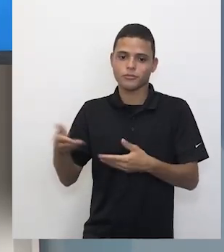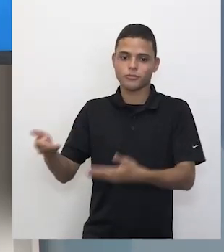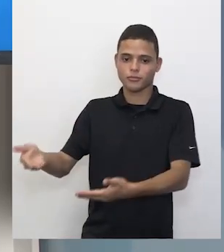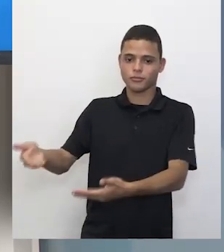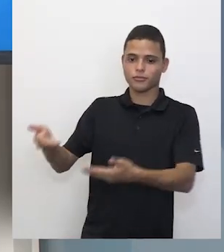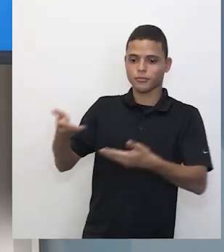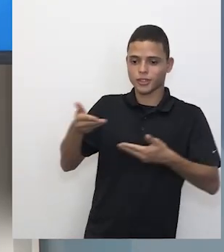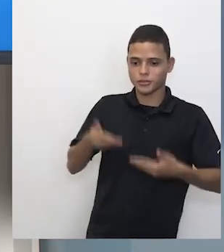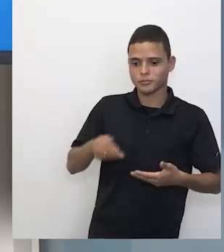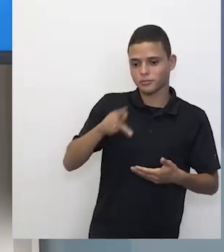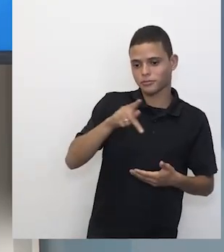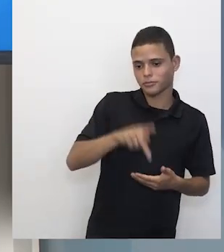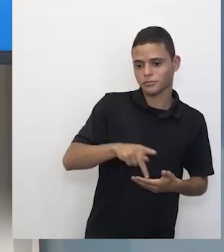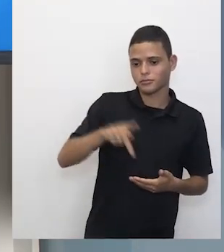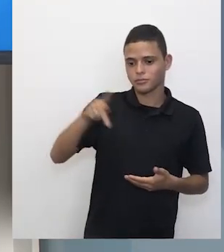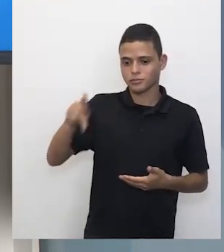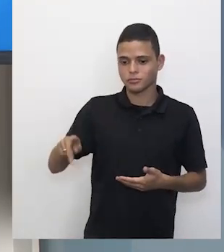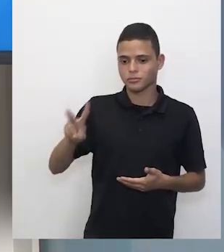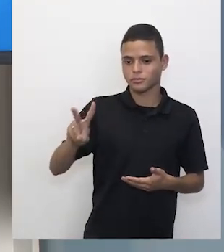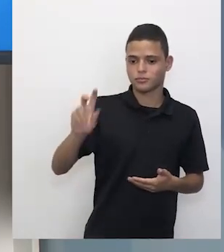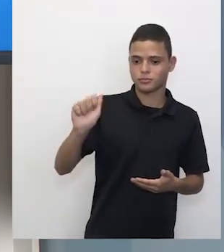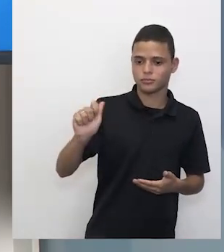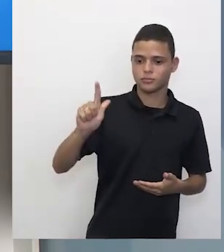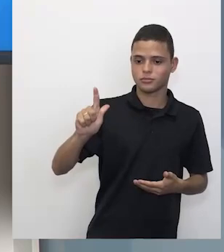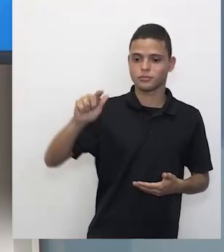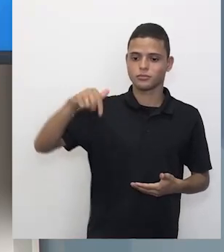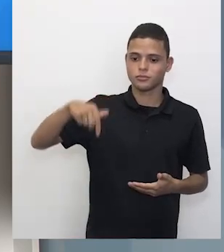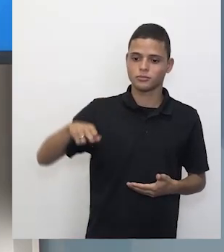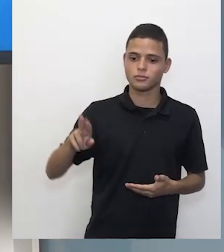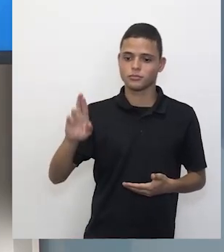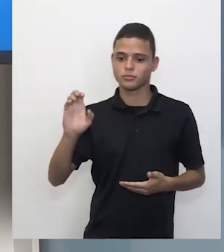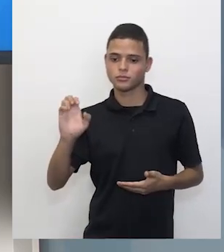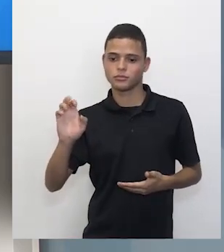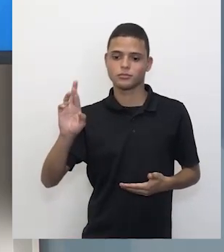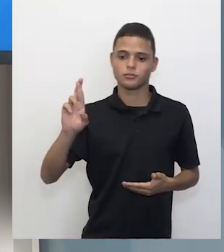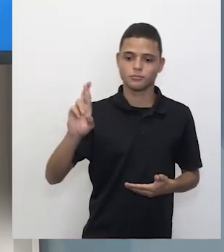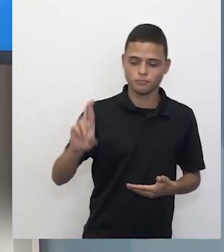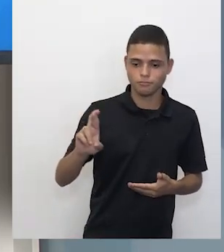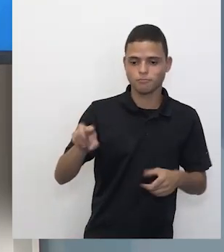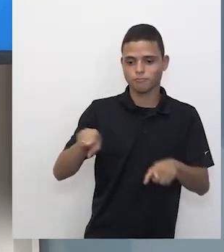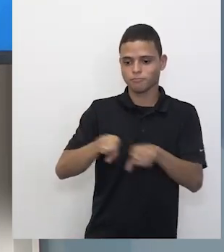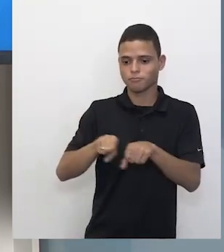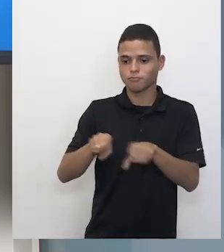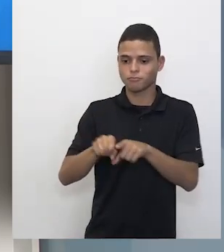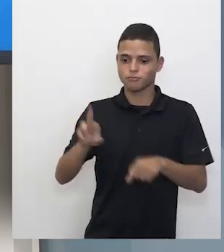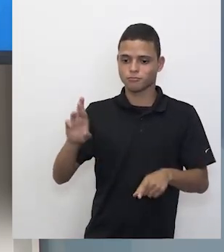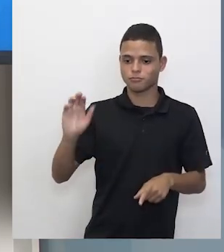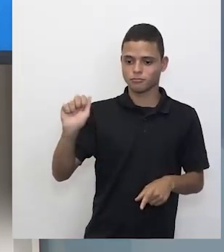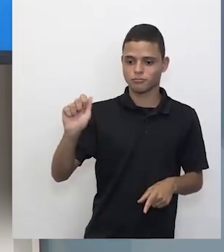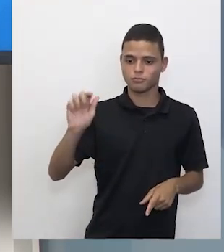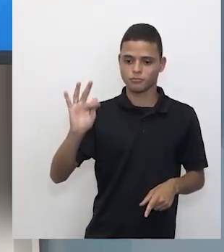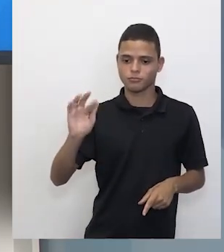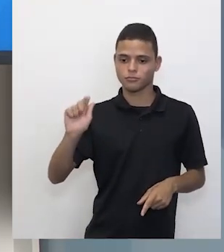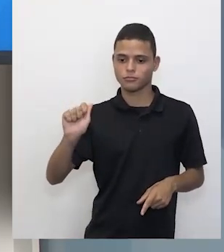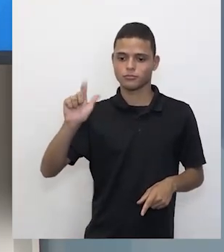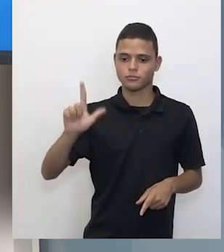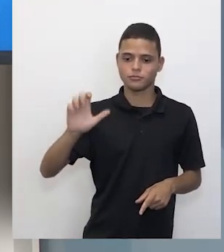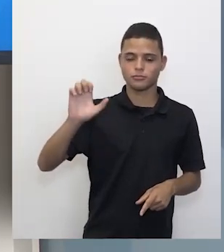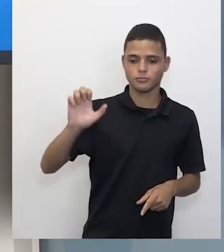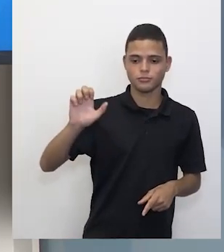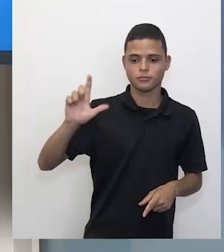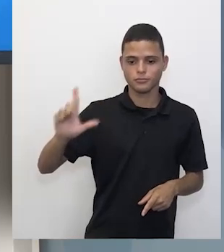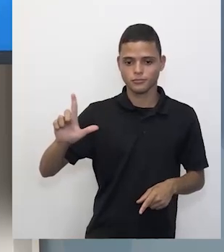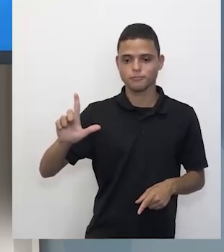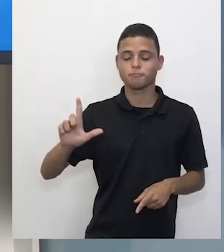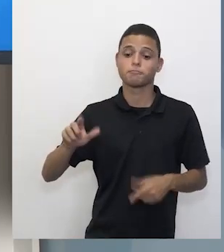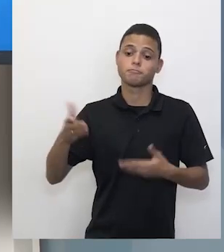o professor Wagner Rafael Rodrigues, que a Mafê vai falar um pouquinho mais dele para vocês, né? E eu vou passar a